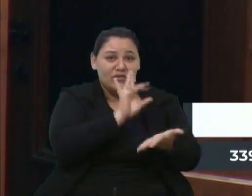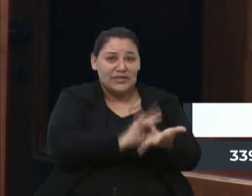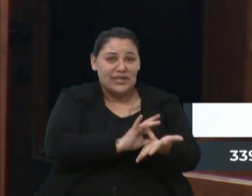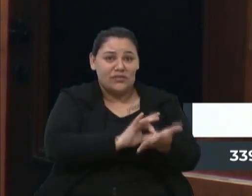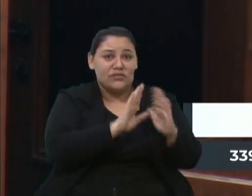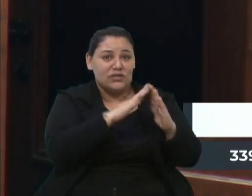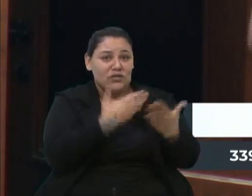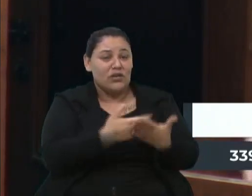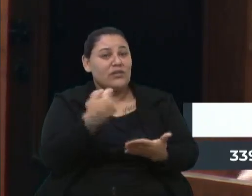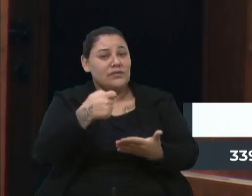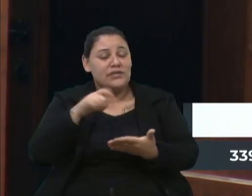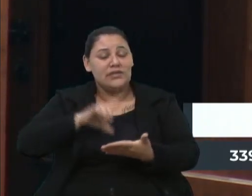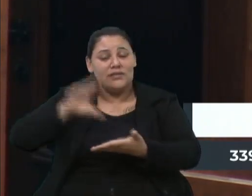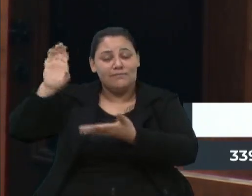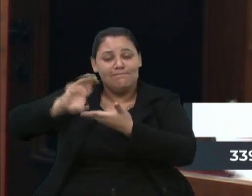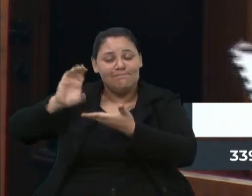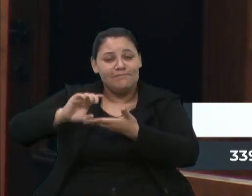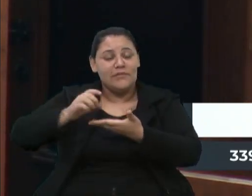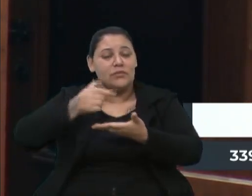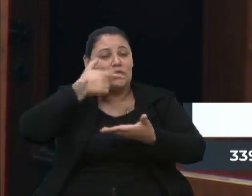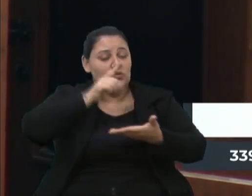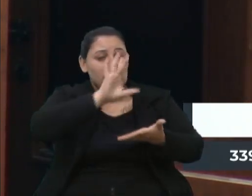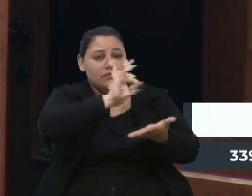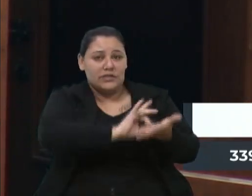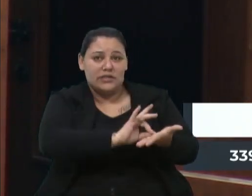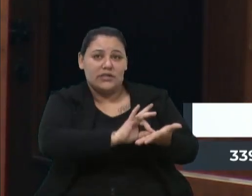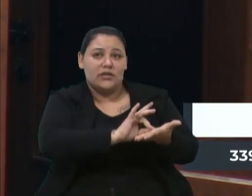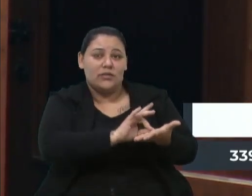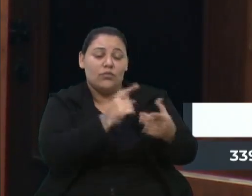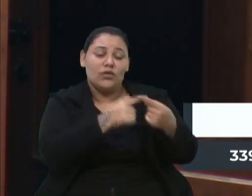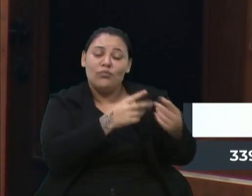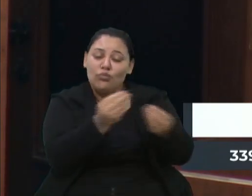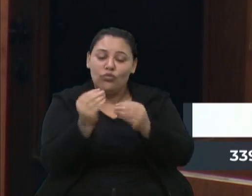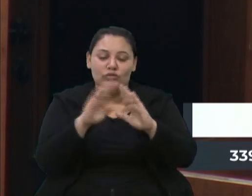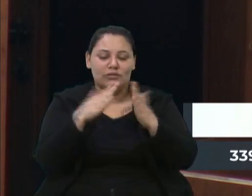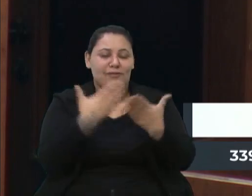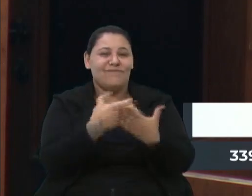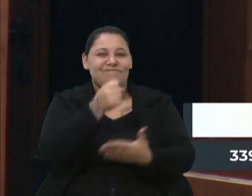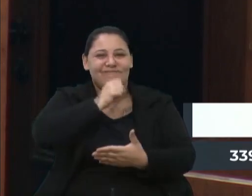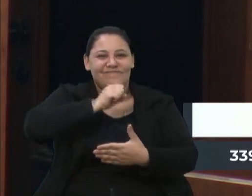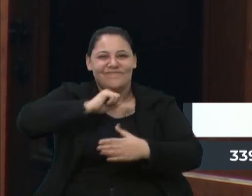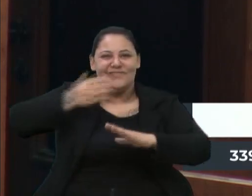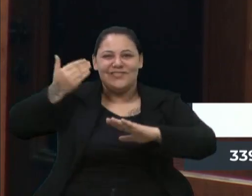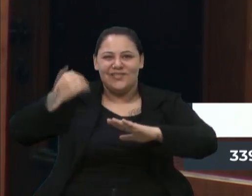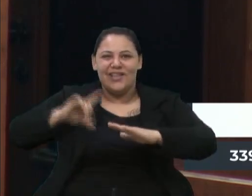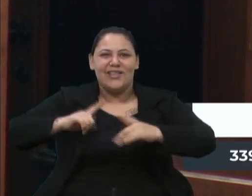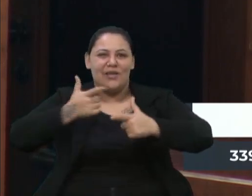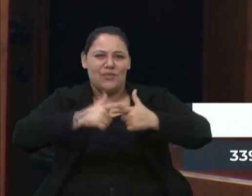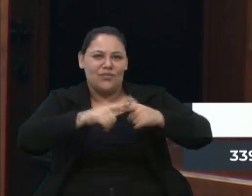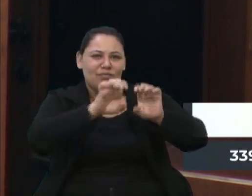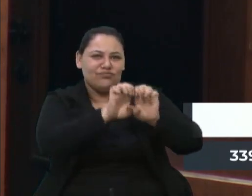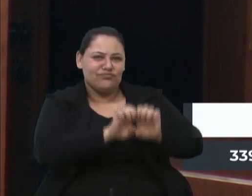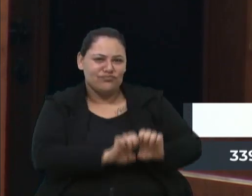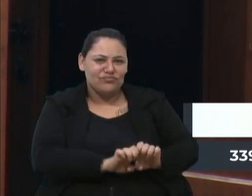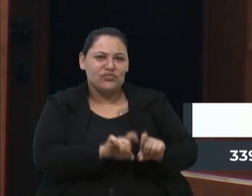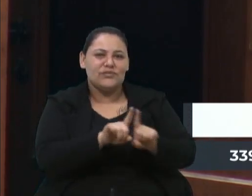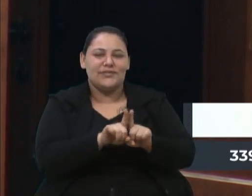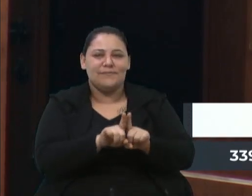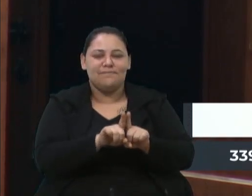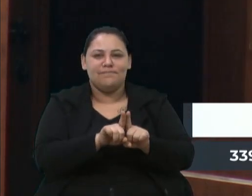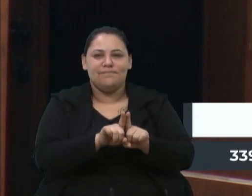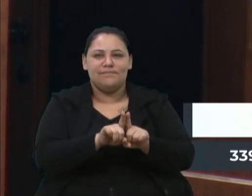recurso para que eles sejam feitos já que muitas das nossas escolas São antigas tem problemas de estrutura e enfim